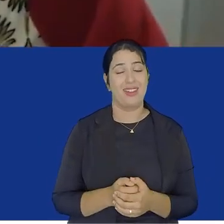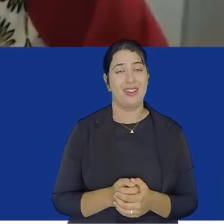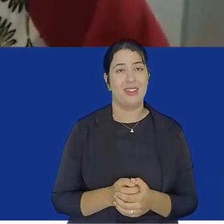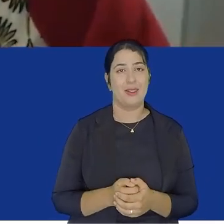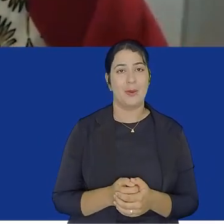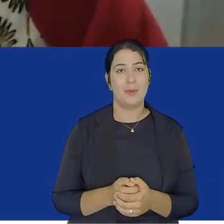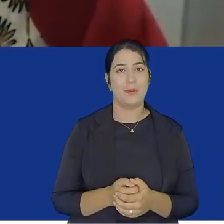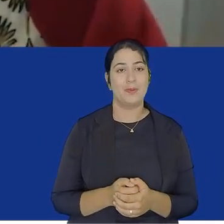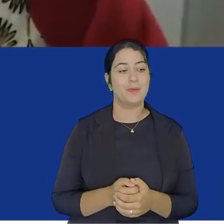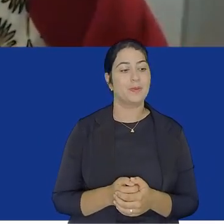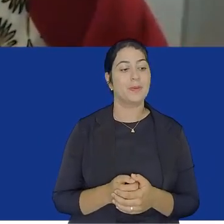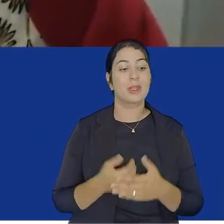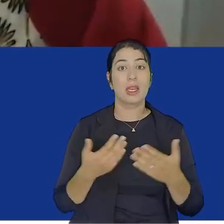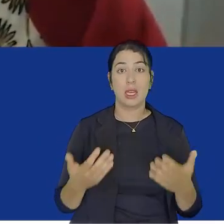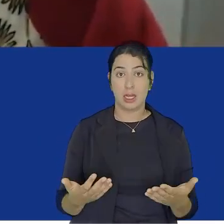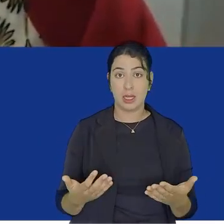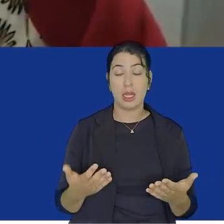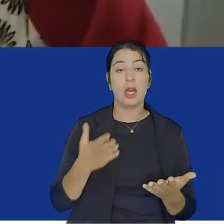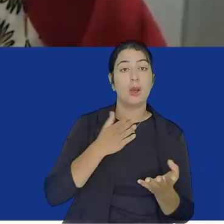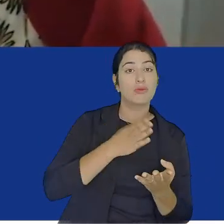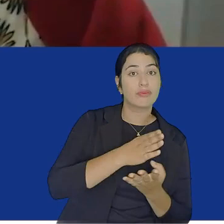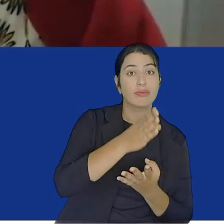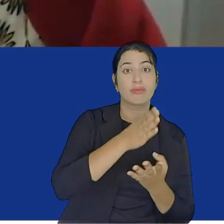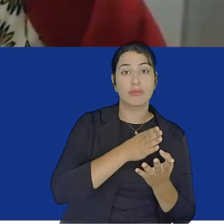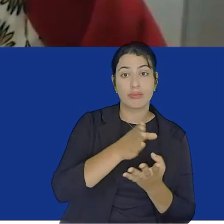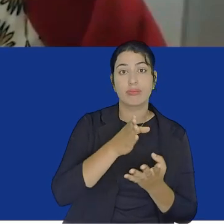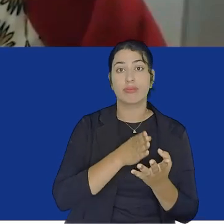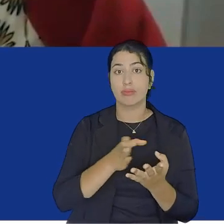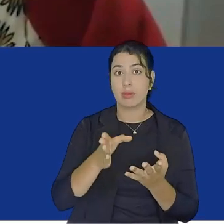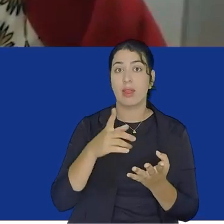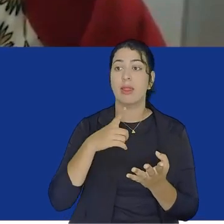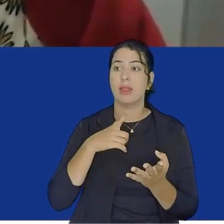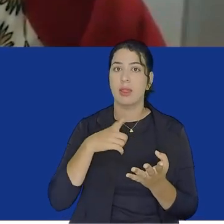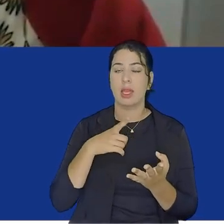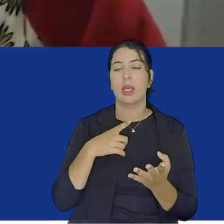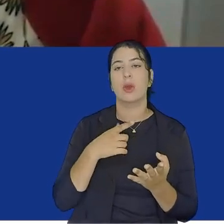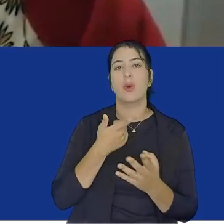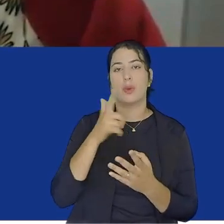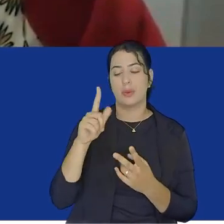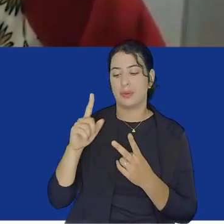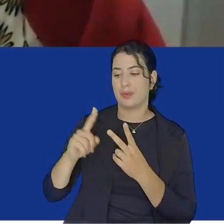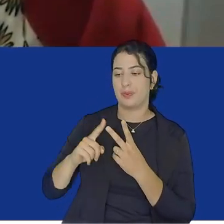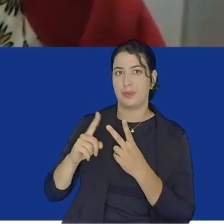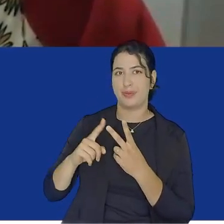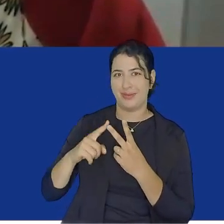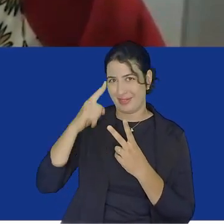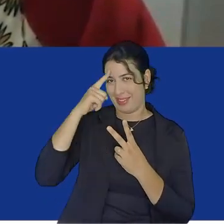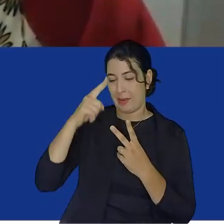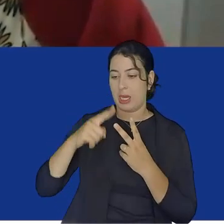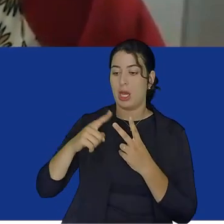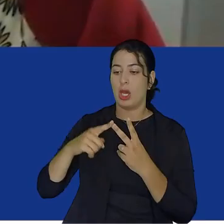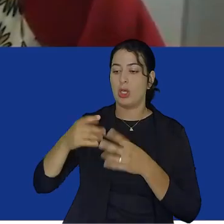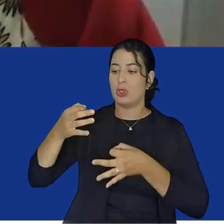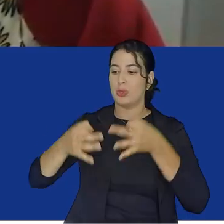E um dos caminhos é o quê? O caminho da justiça restaurativa. E, Carla, que caminho é esse? É o como fazer. Como